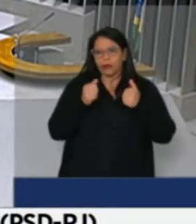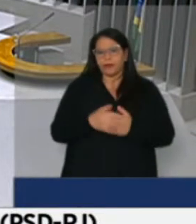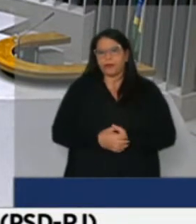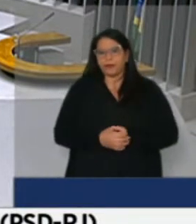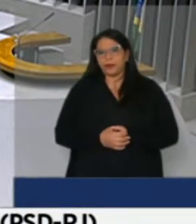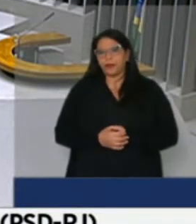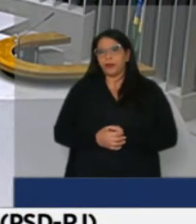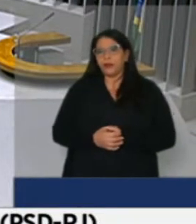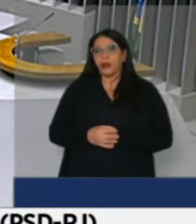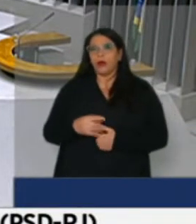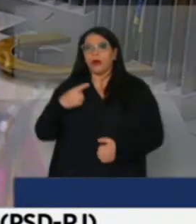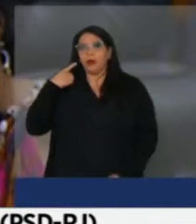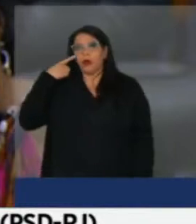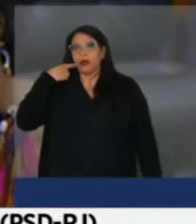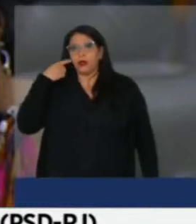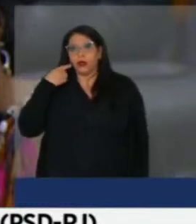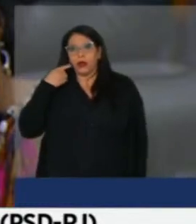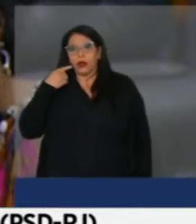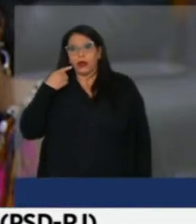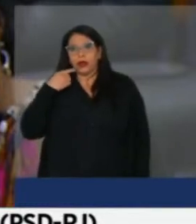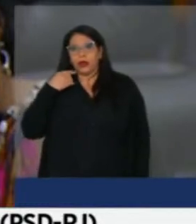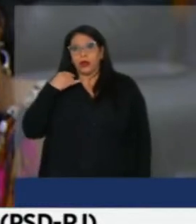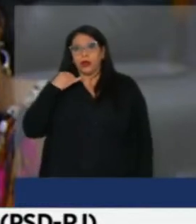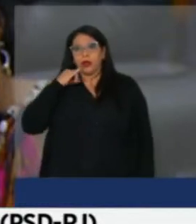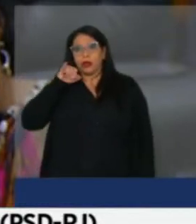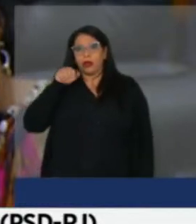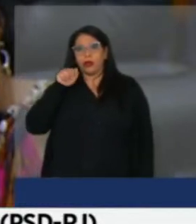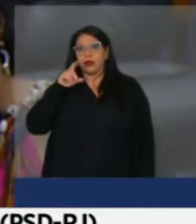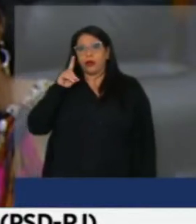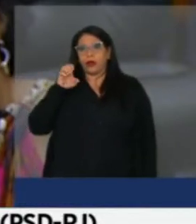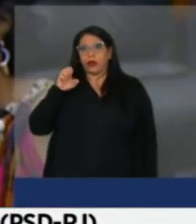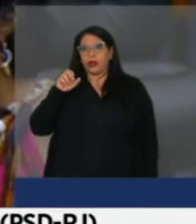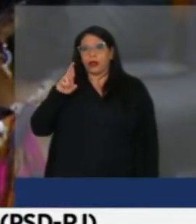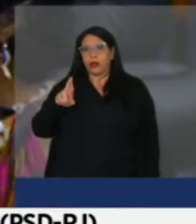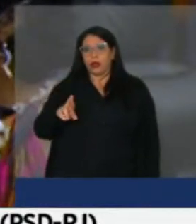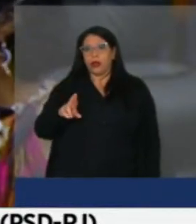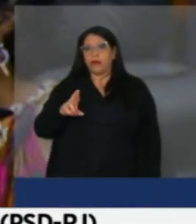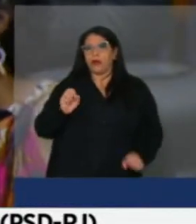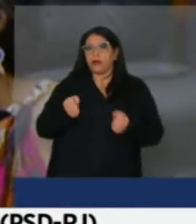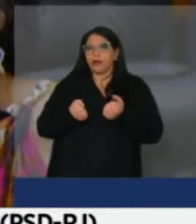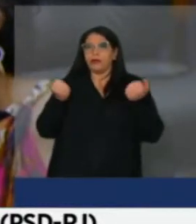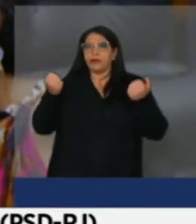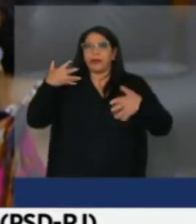O advogado de defesa, Dr. Jader Marques, que fez uma